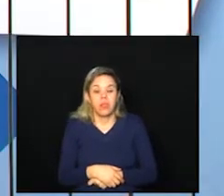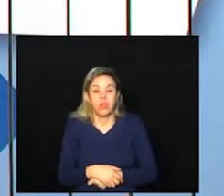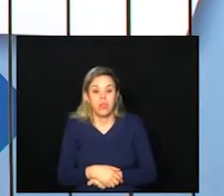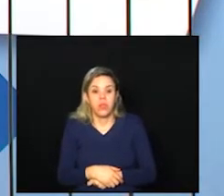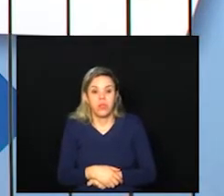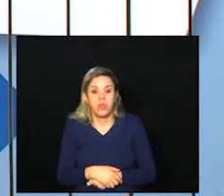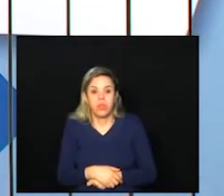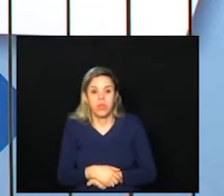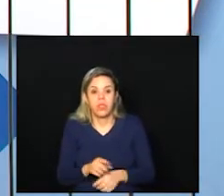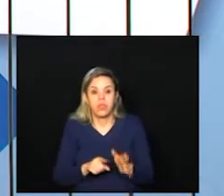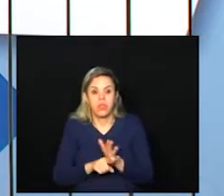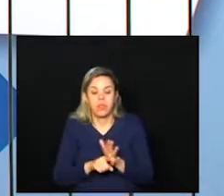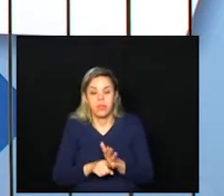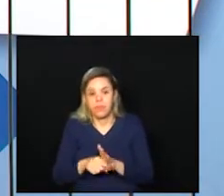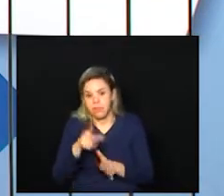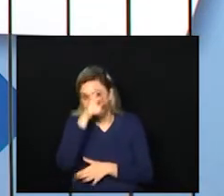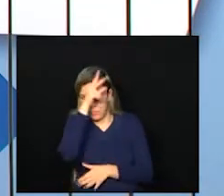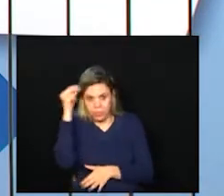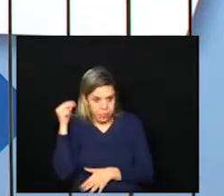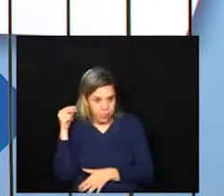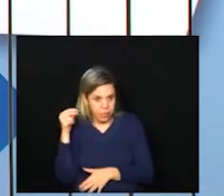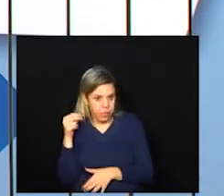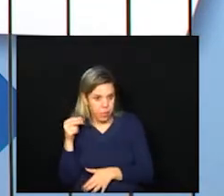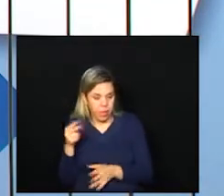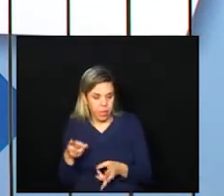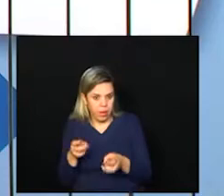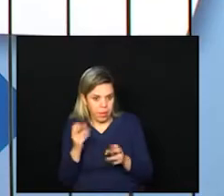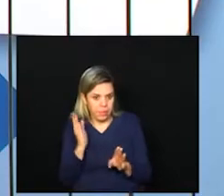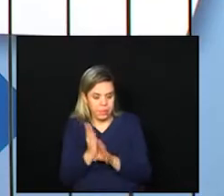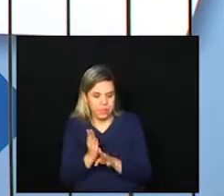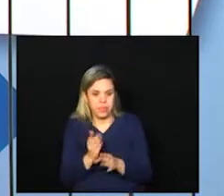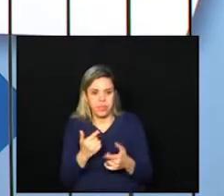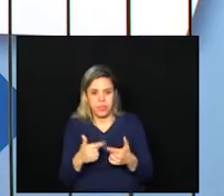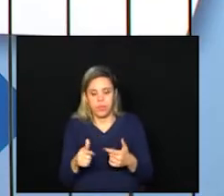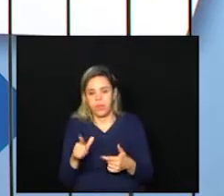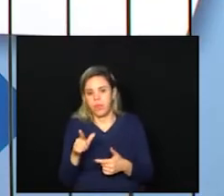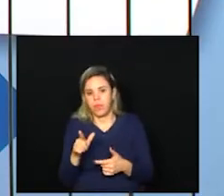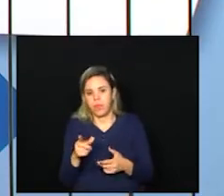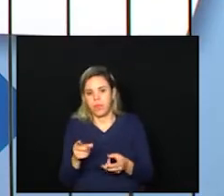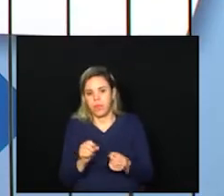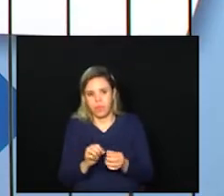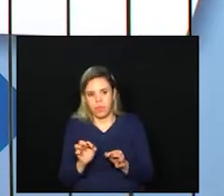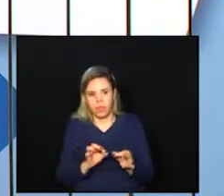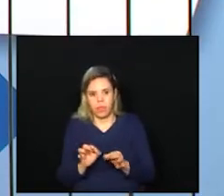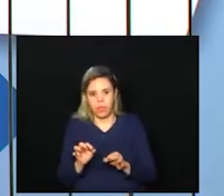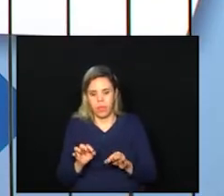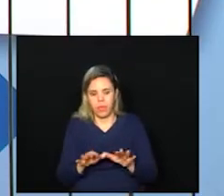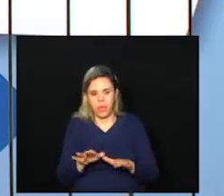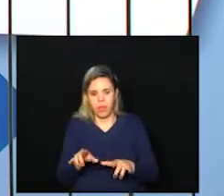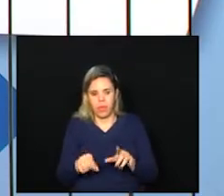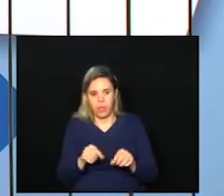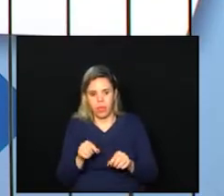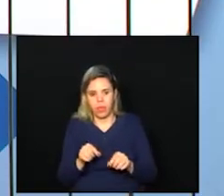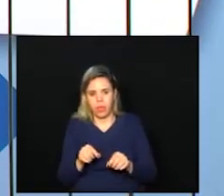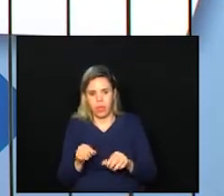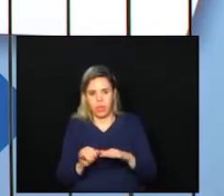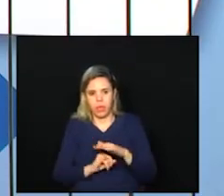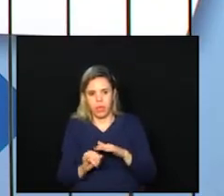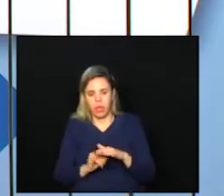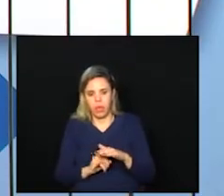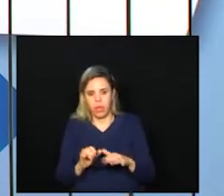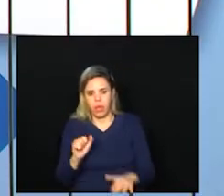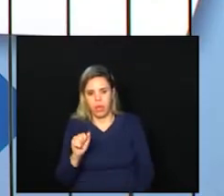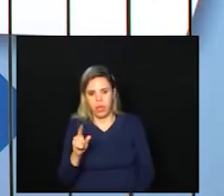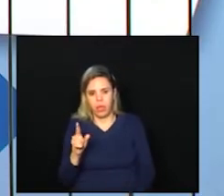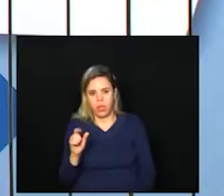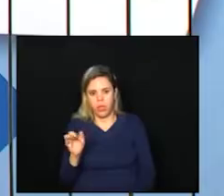E de acordo com a Prefeitura, a identificação da variante é feita de modo aleatório pelo Instituto Adolfo